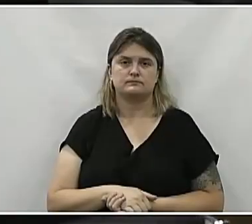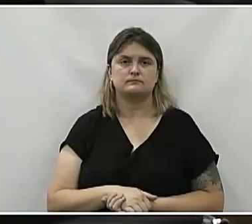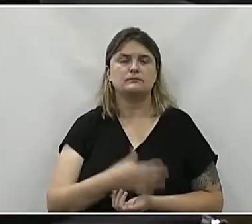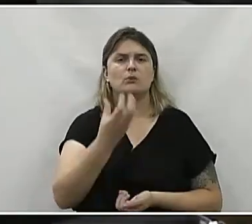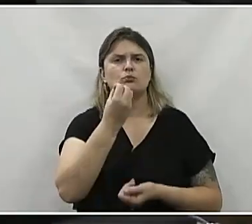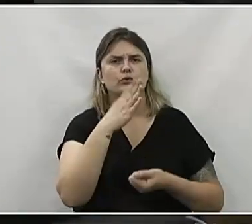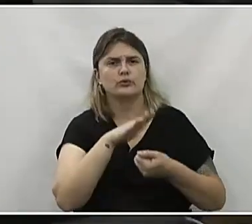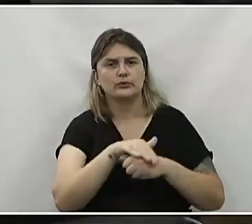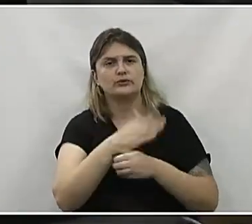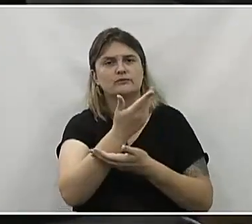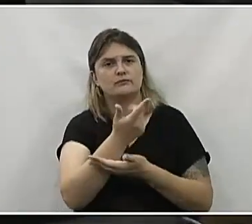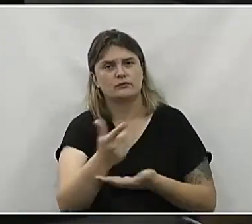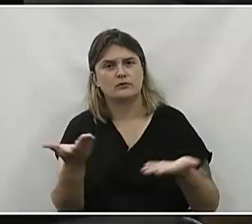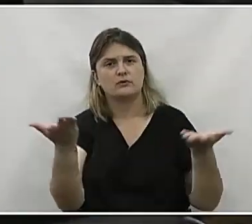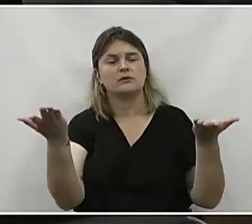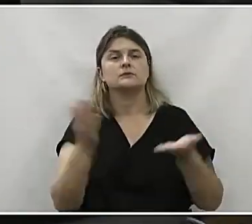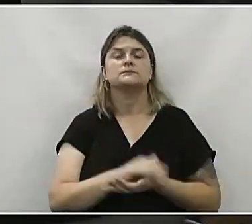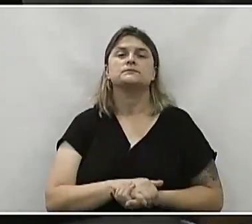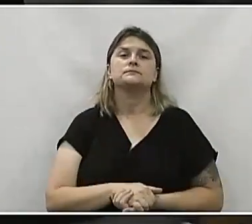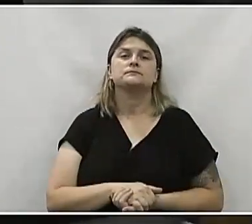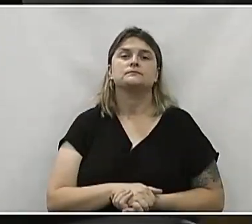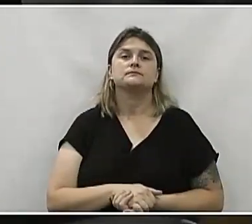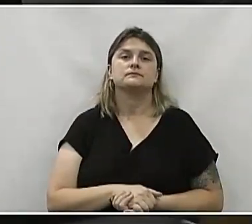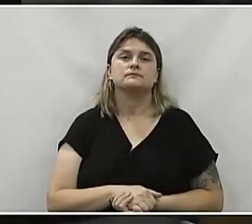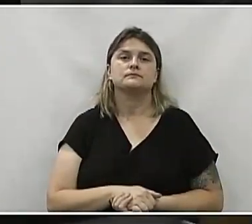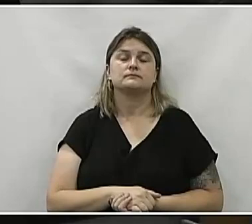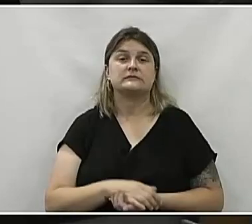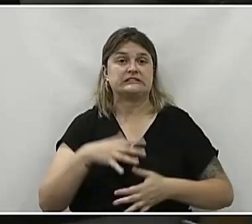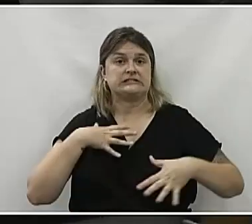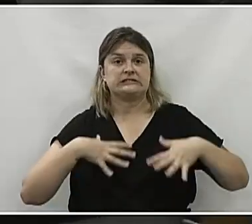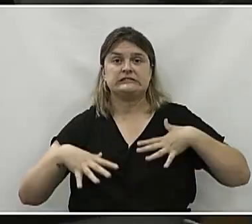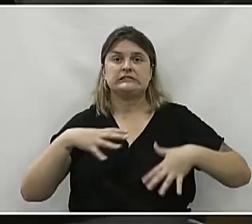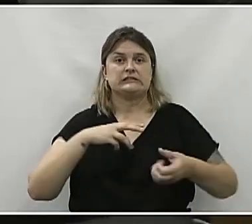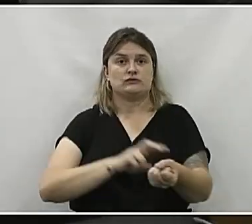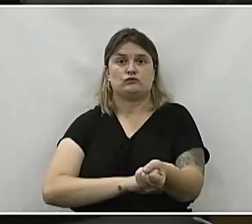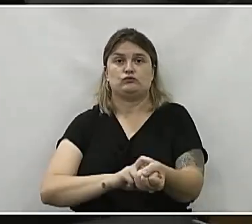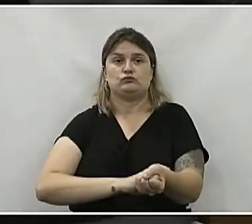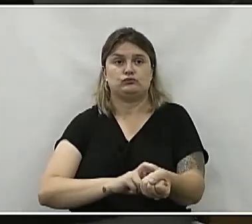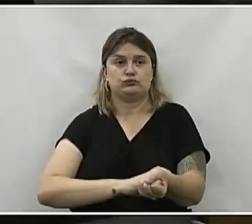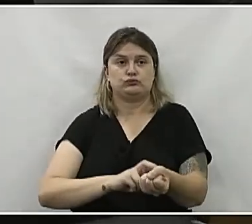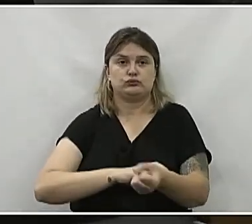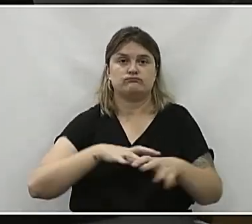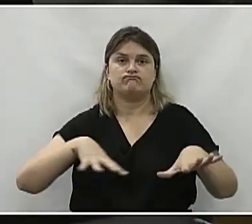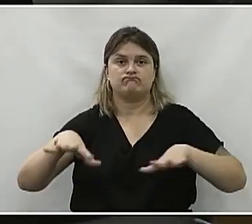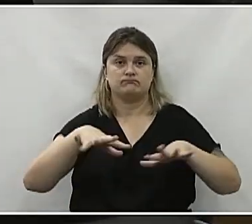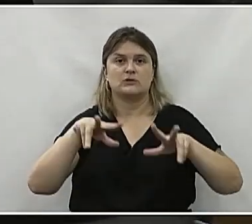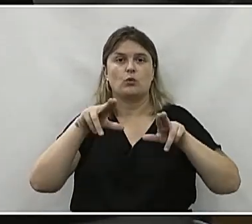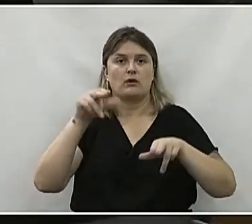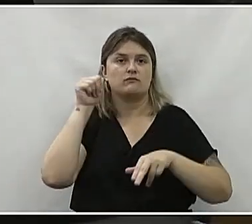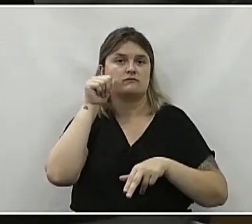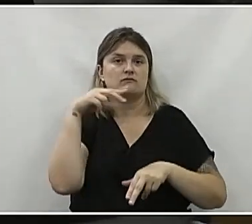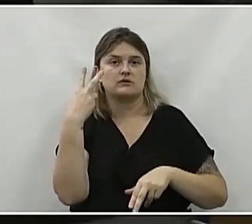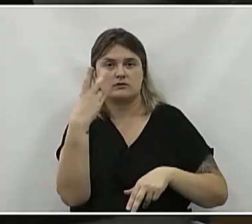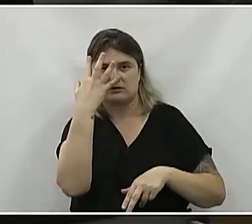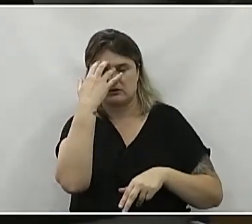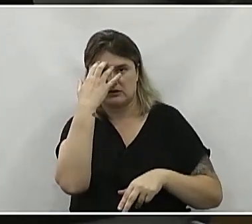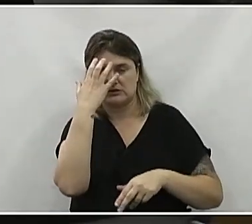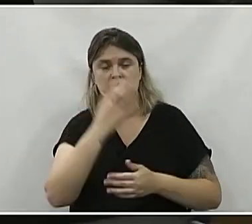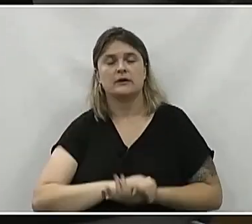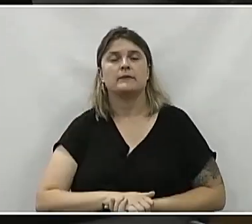muito boa noite de novo a todos e os ânimos se exaltaram como a vereadora thí